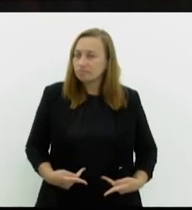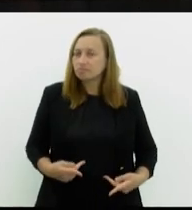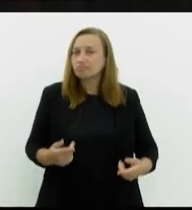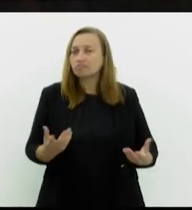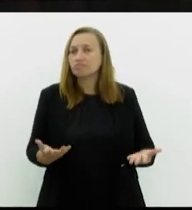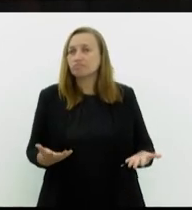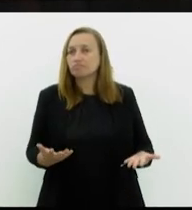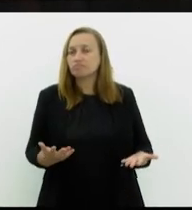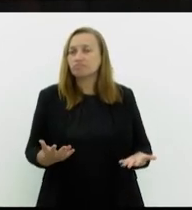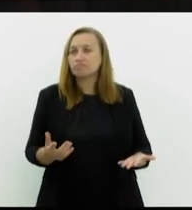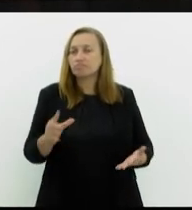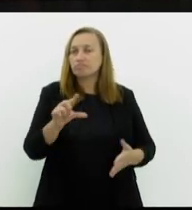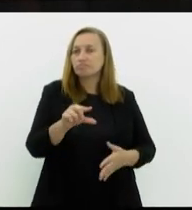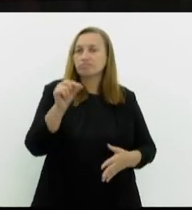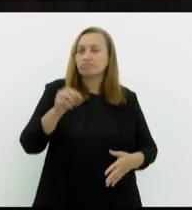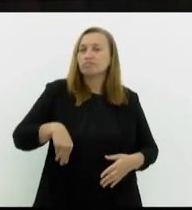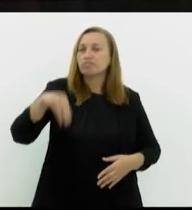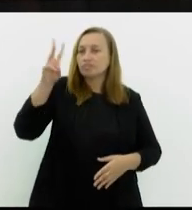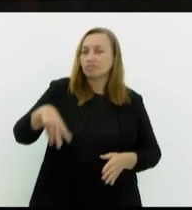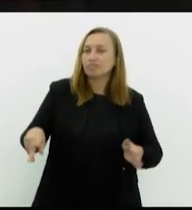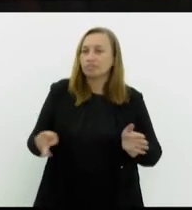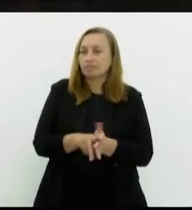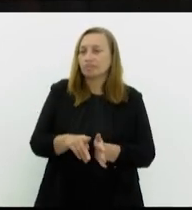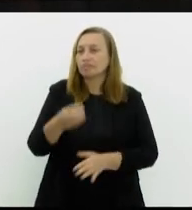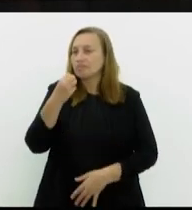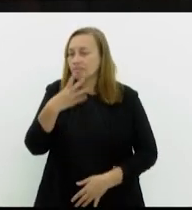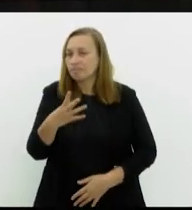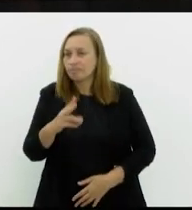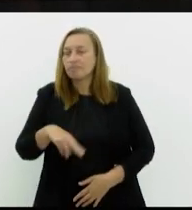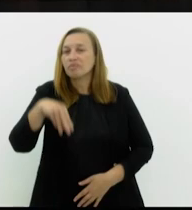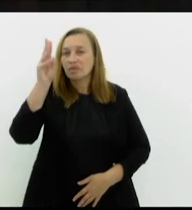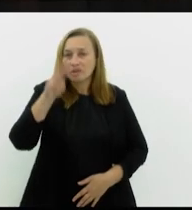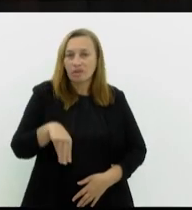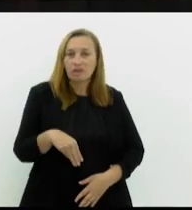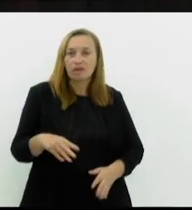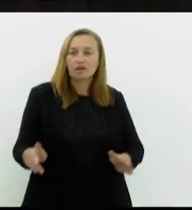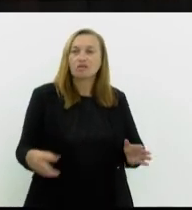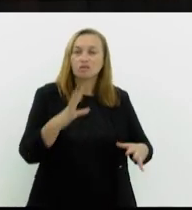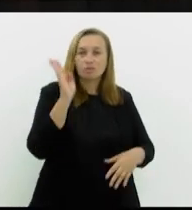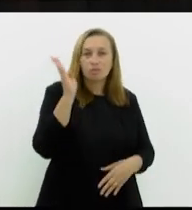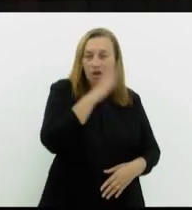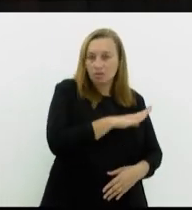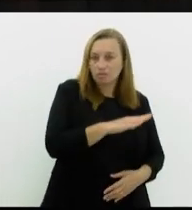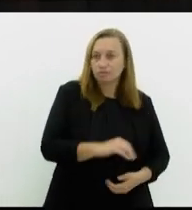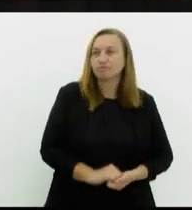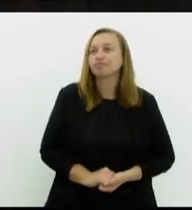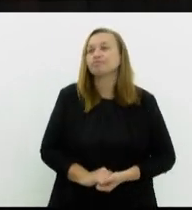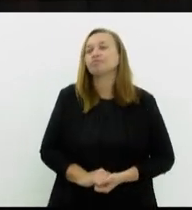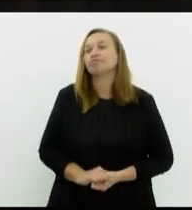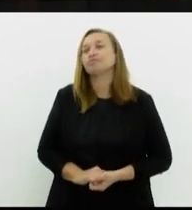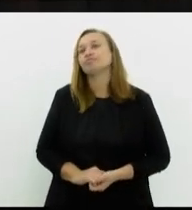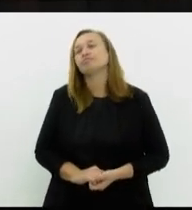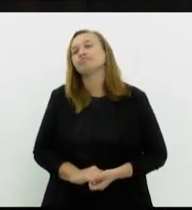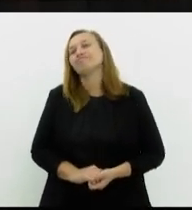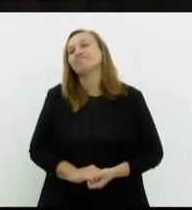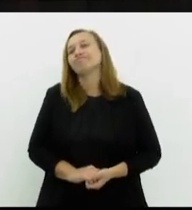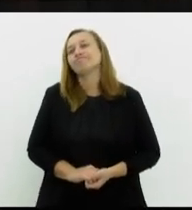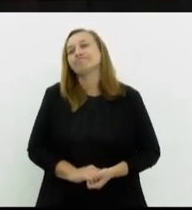decidindo quem é do bem e quem é do mal? Isso é